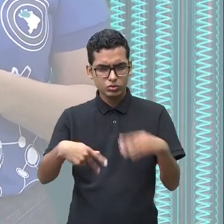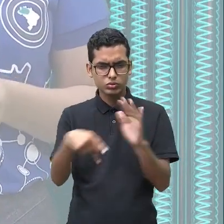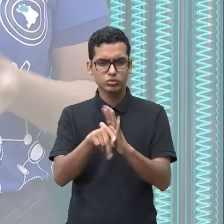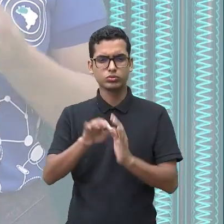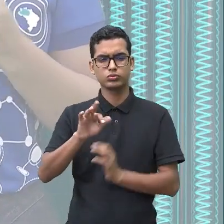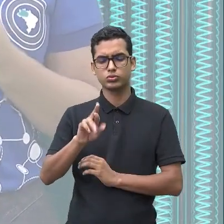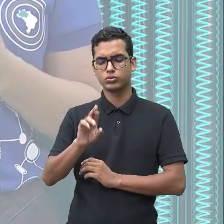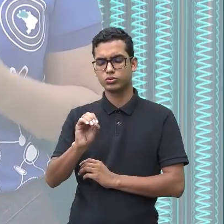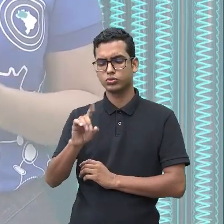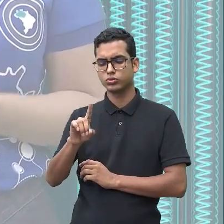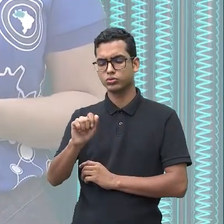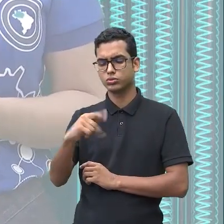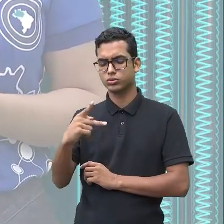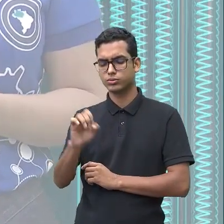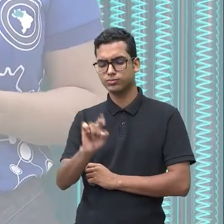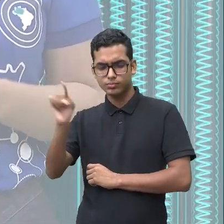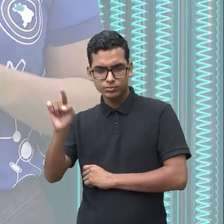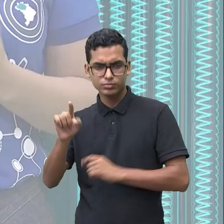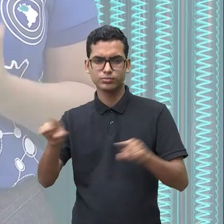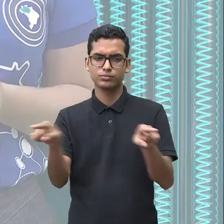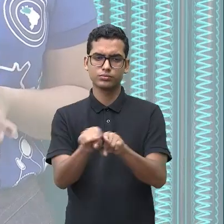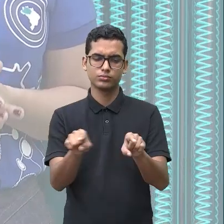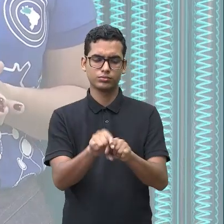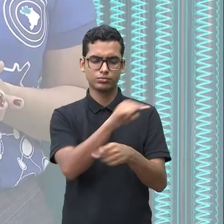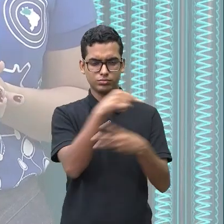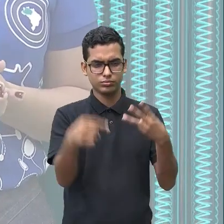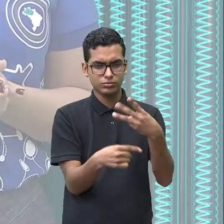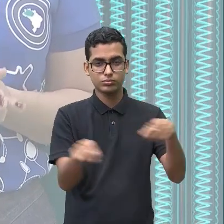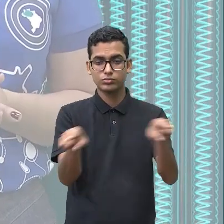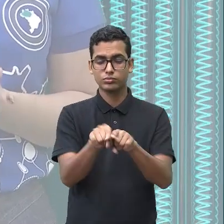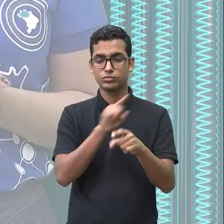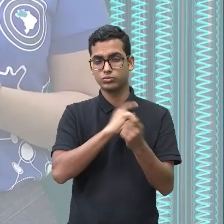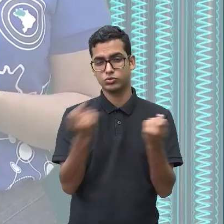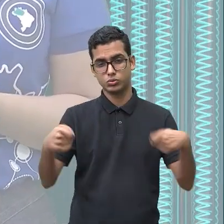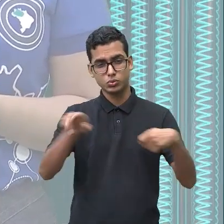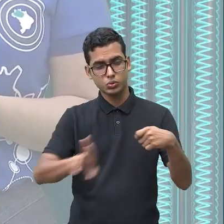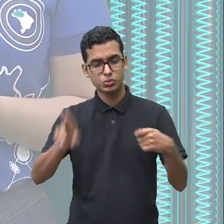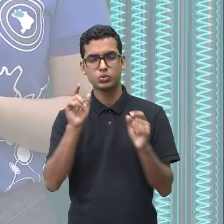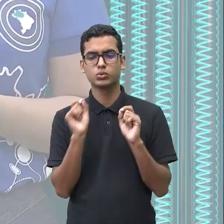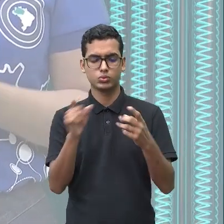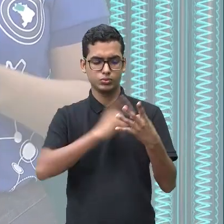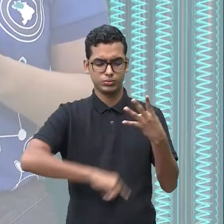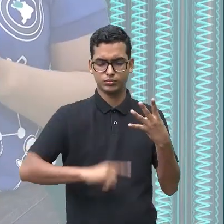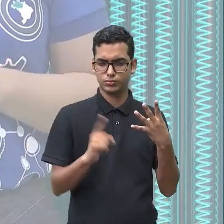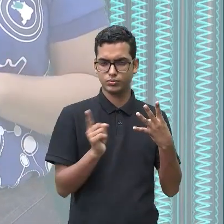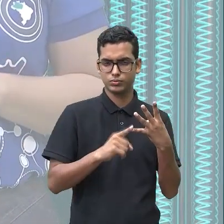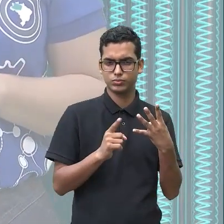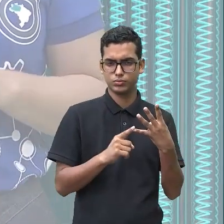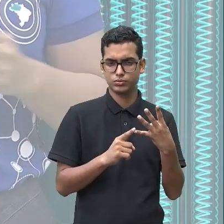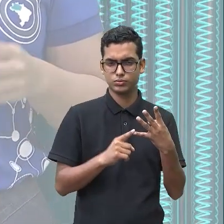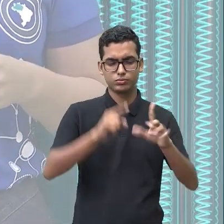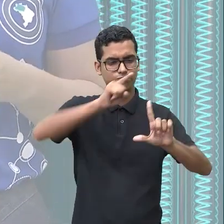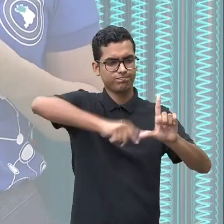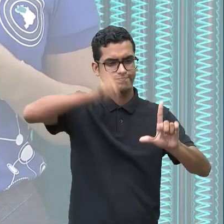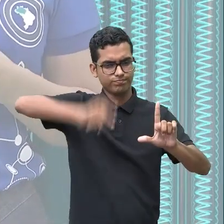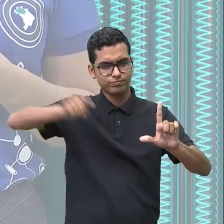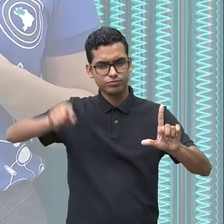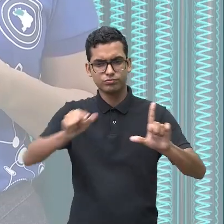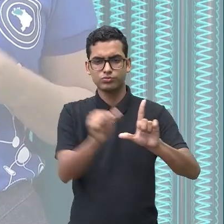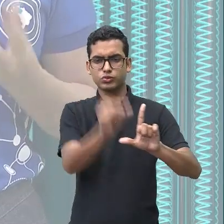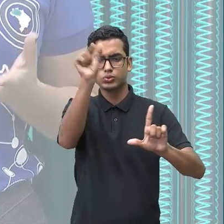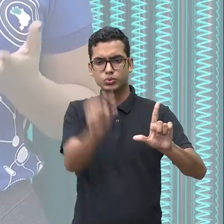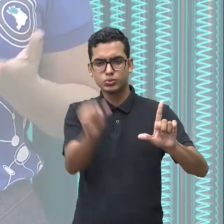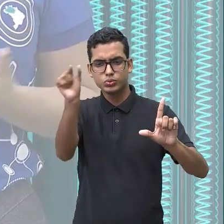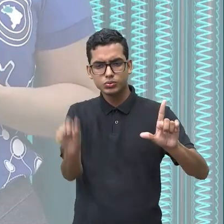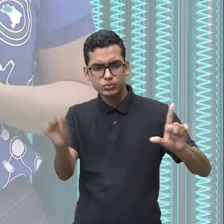título, que traz informações extras. Também eu posso utilizar um gráfico para compreender